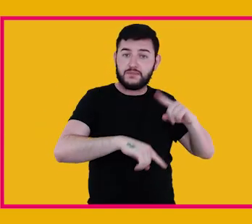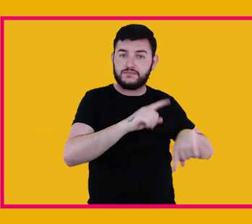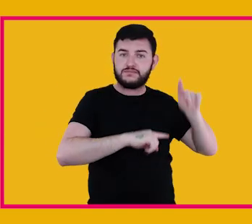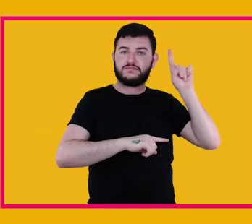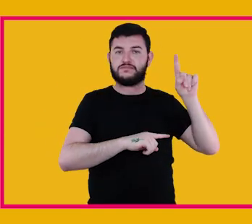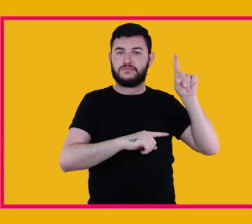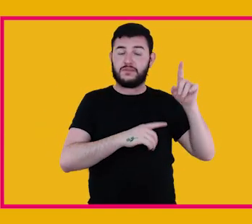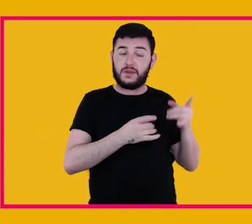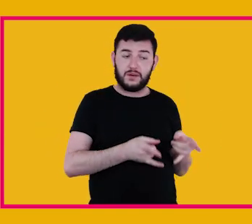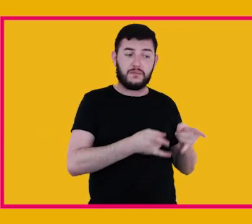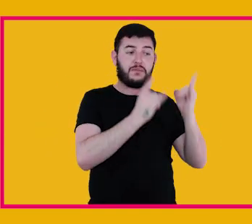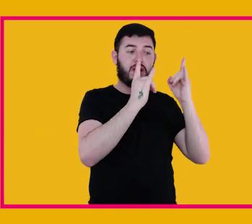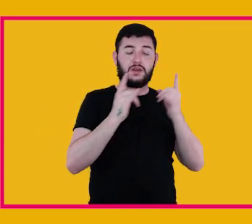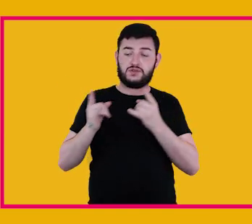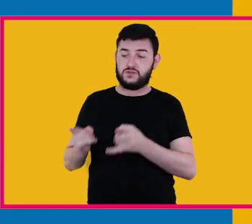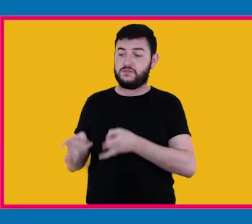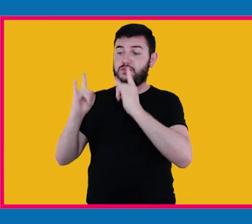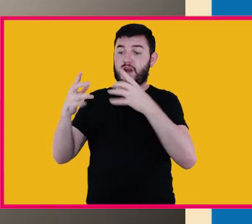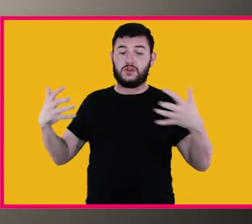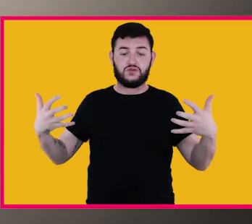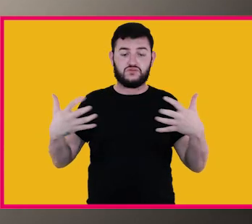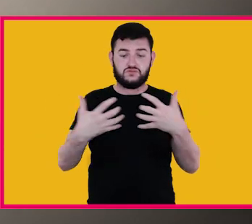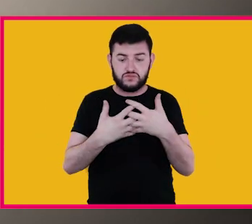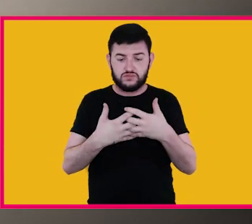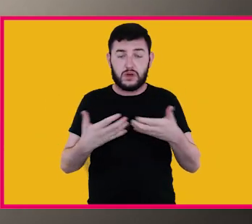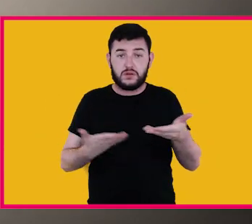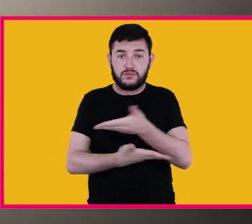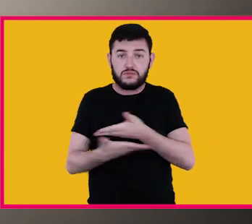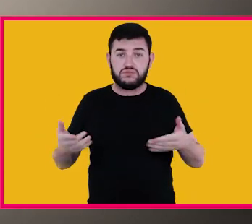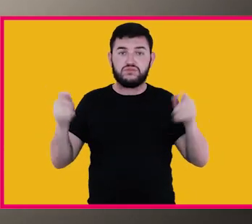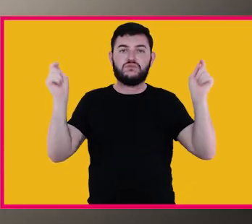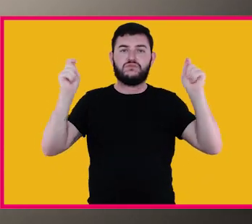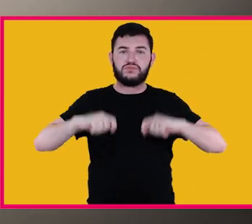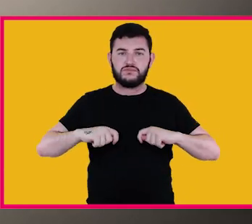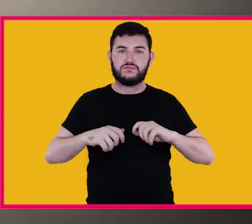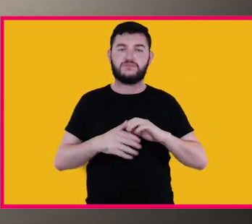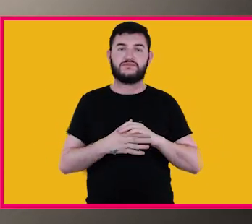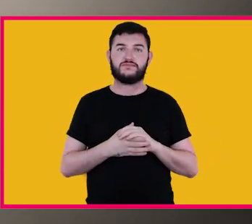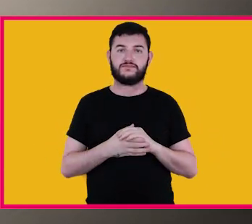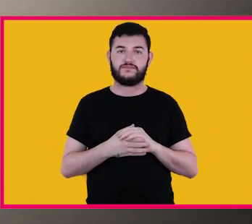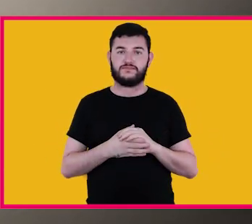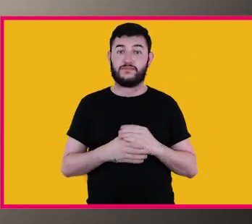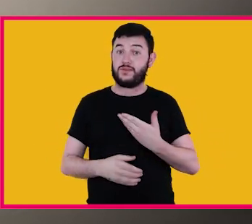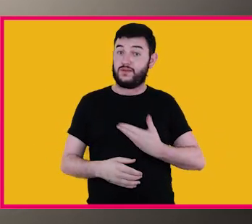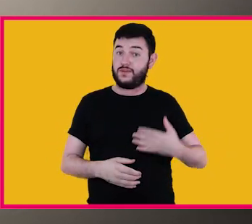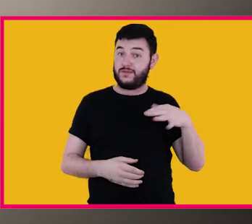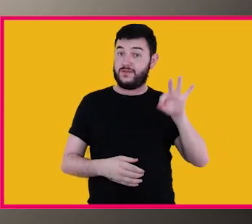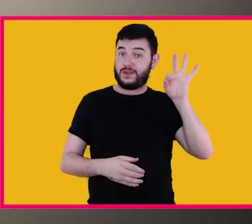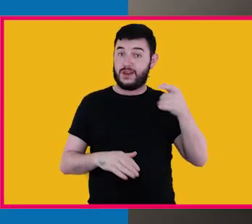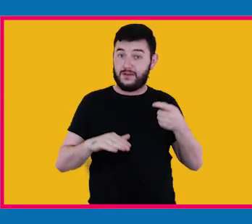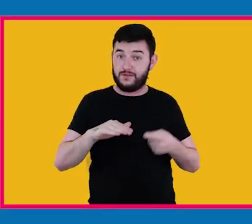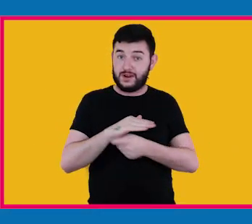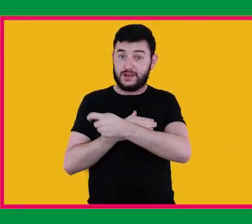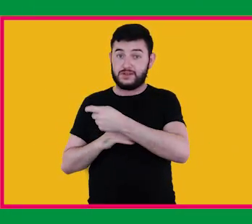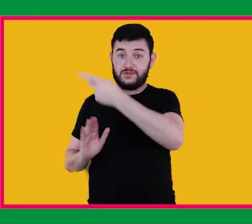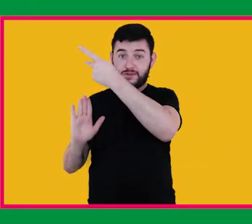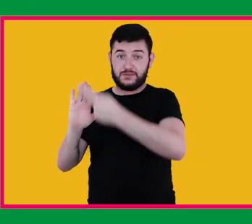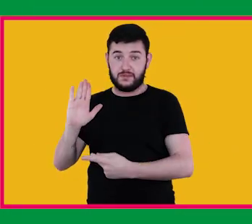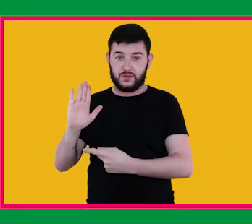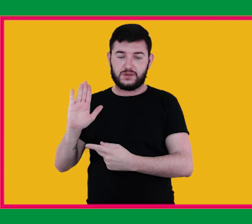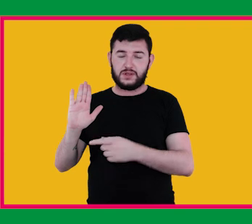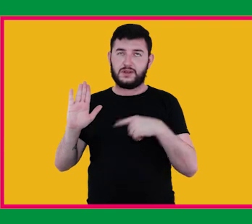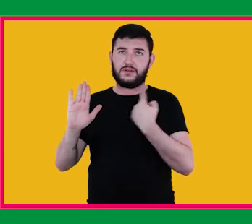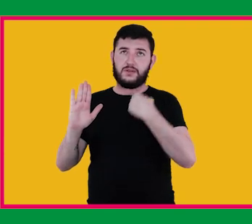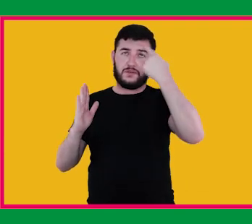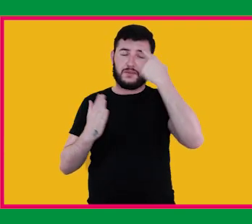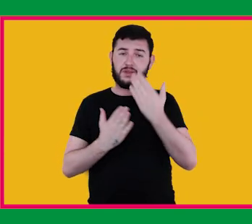entre os diversos módulos no processo de implantação. Considerando que os Céus da Cultura são uma obra financiada pelo governo federal, foi necessário criar um projeto